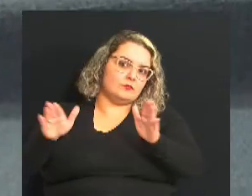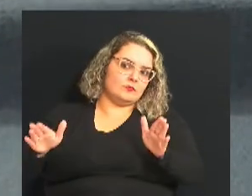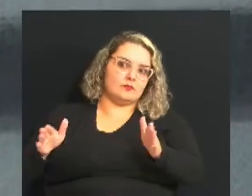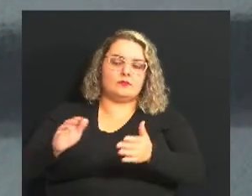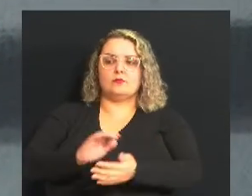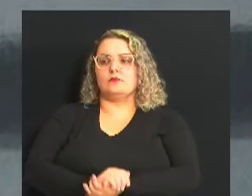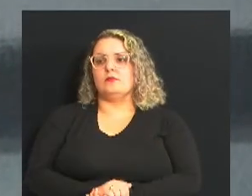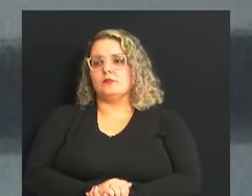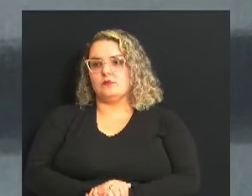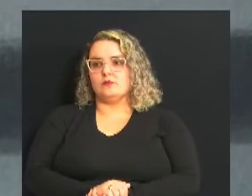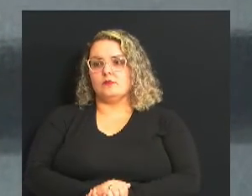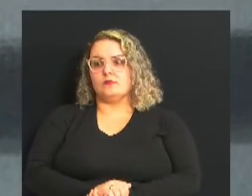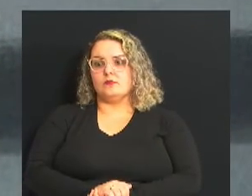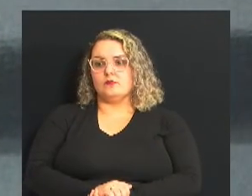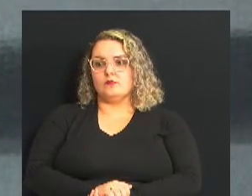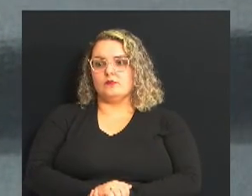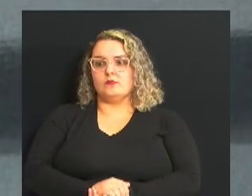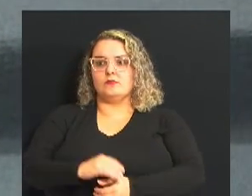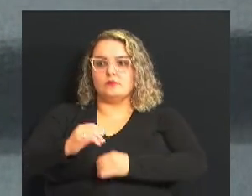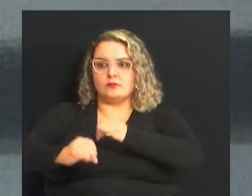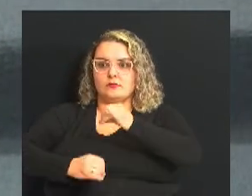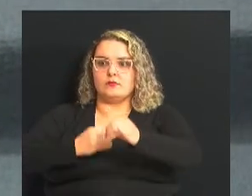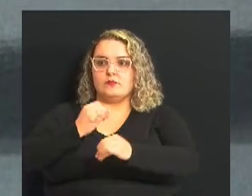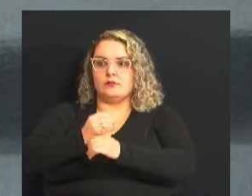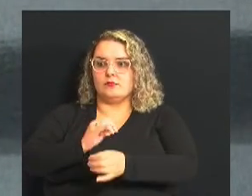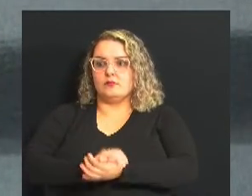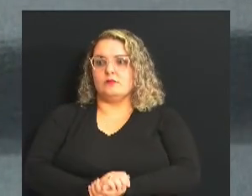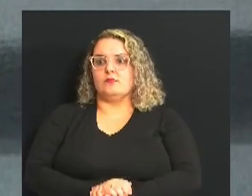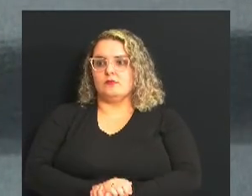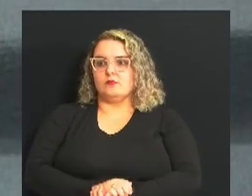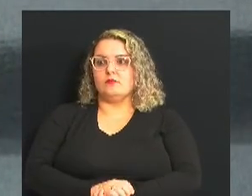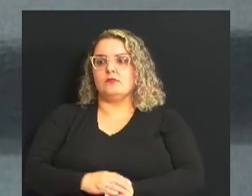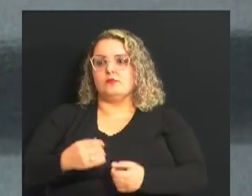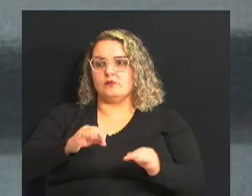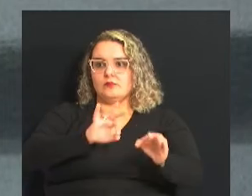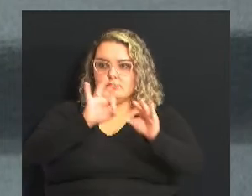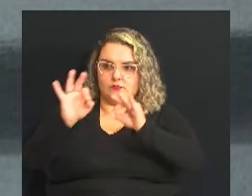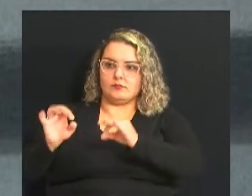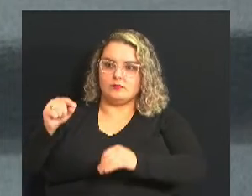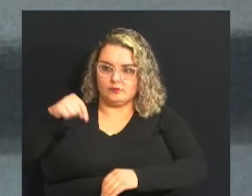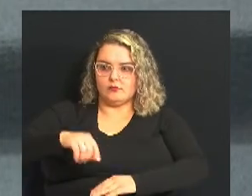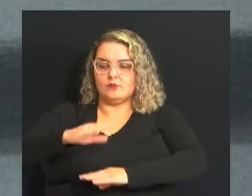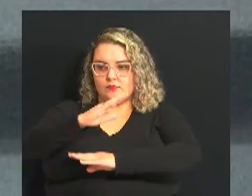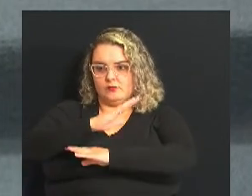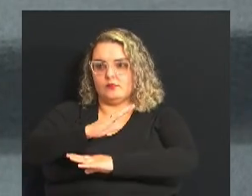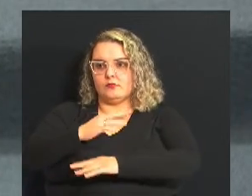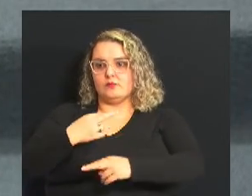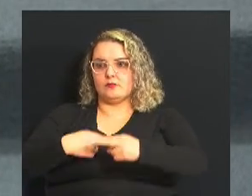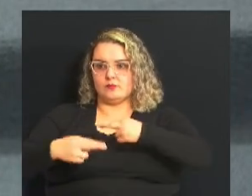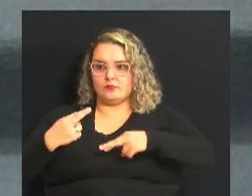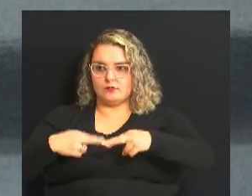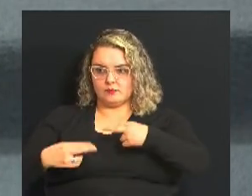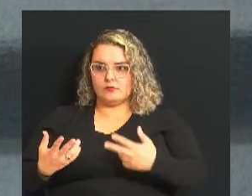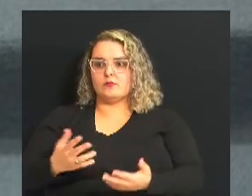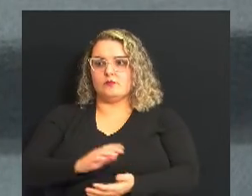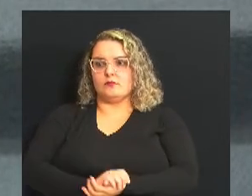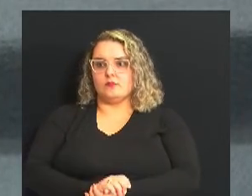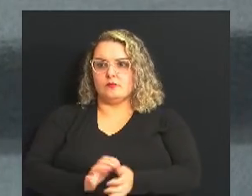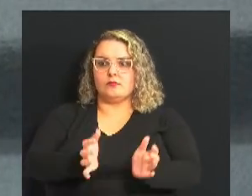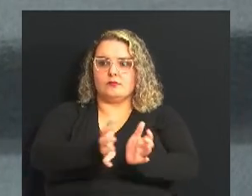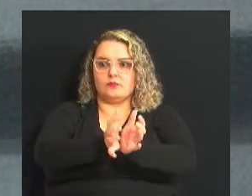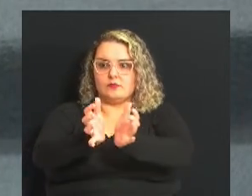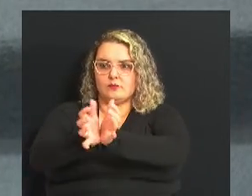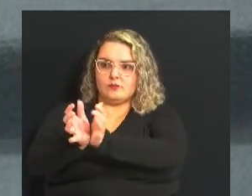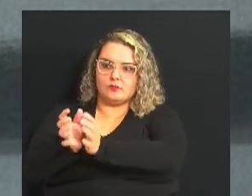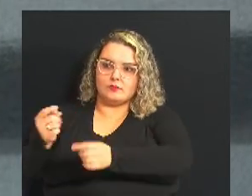canal de internet, a gente consegue acompanhar o que está acontecendo aqui na casa em relação a comissões,